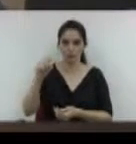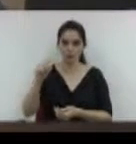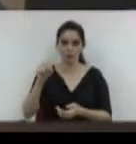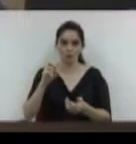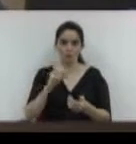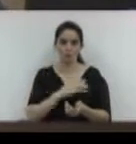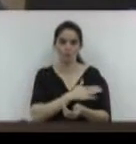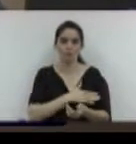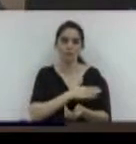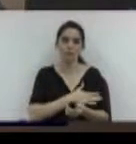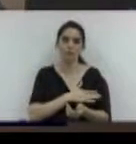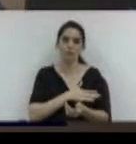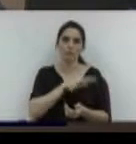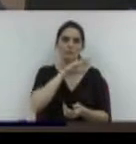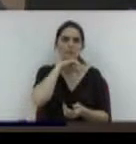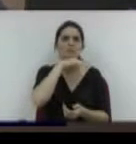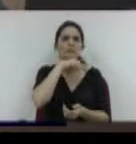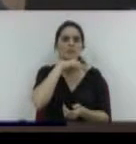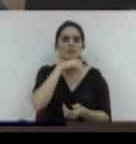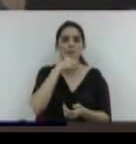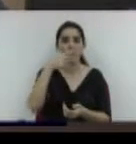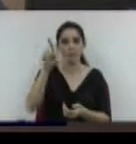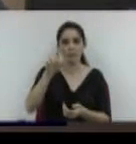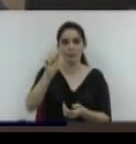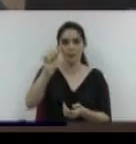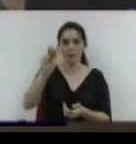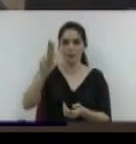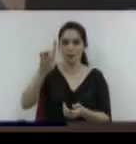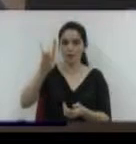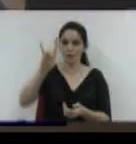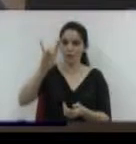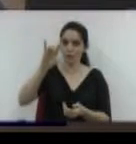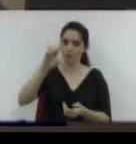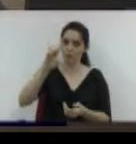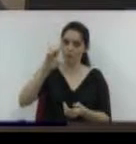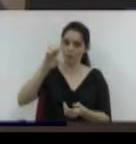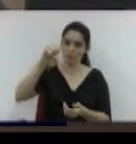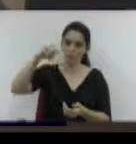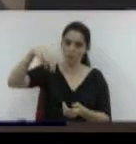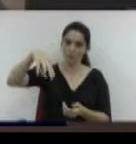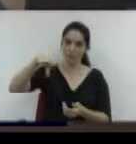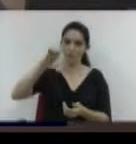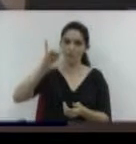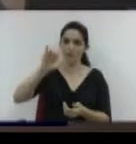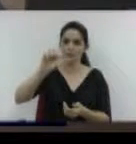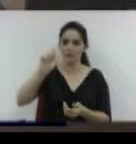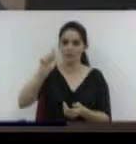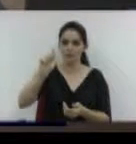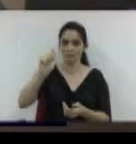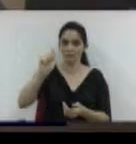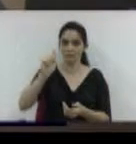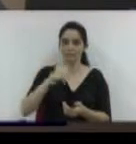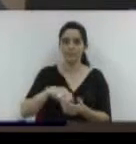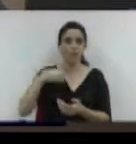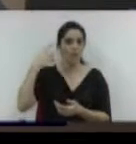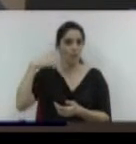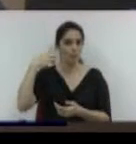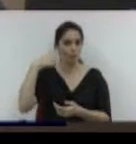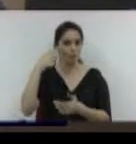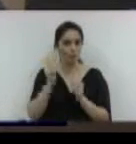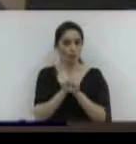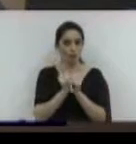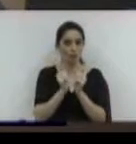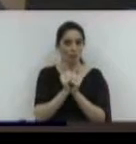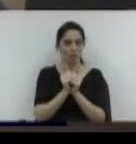acusado compareceu à audiência designada, acompanhado de sua advogada, doutora Giovanni Valesca